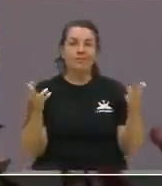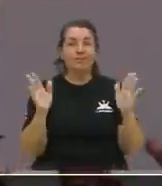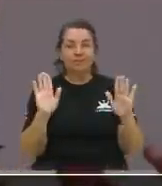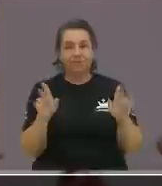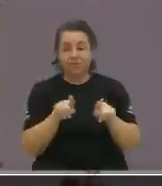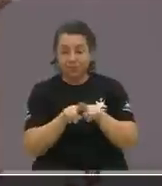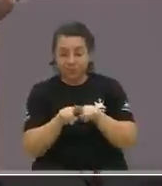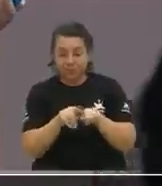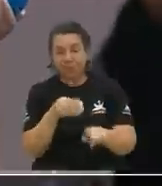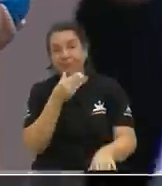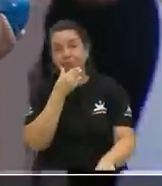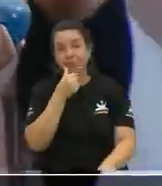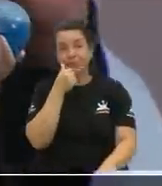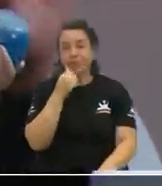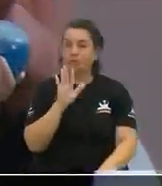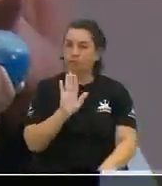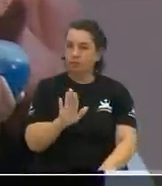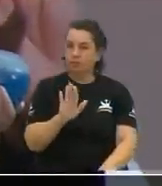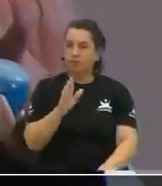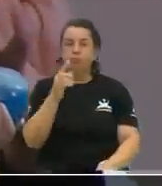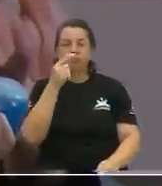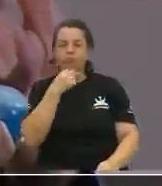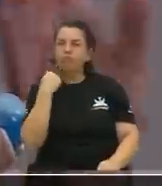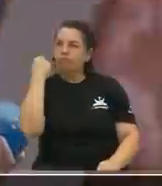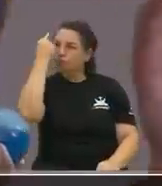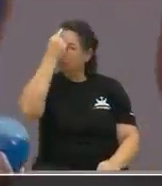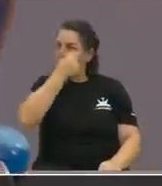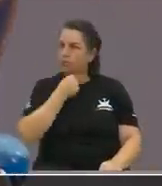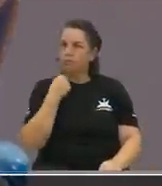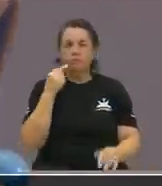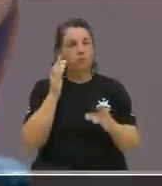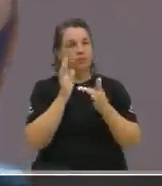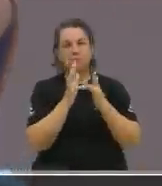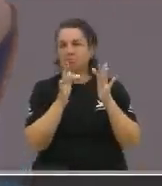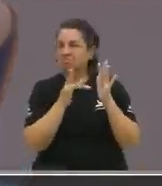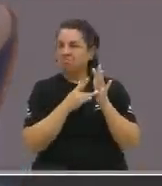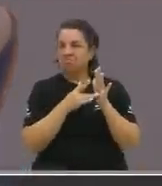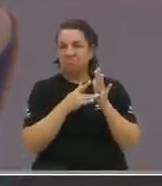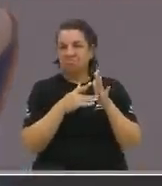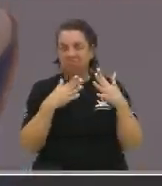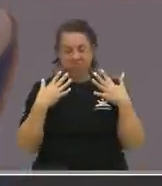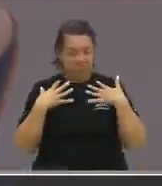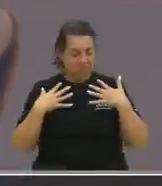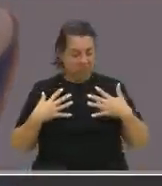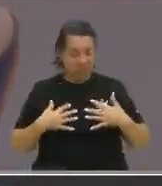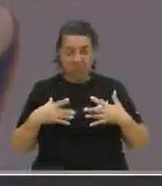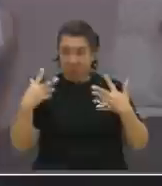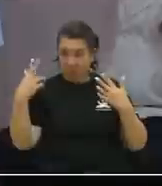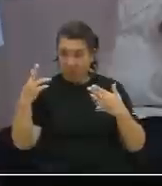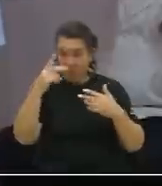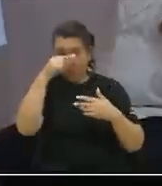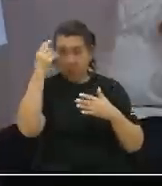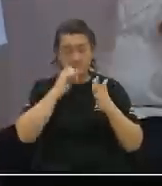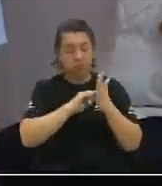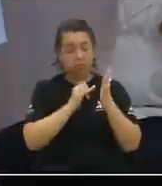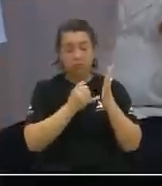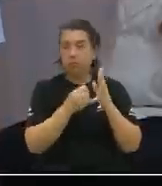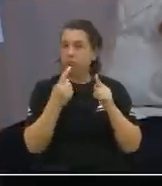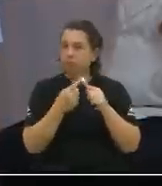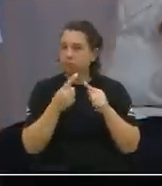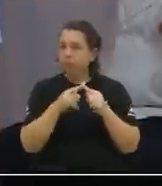Meus irmãos, os traços de Jesus não eram físicos de São José, porque São José era